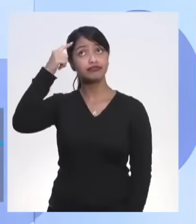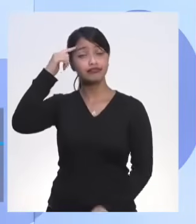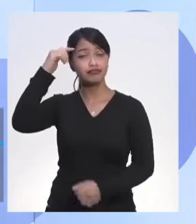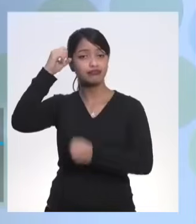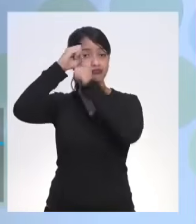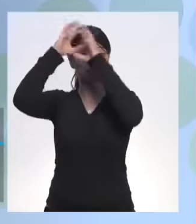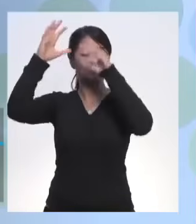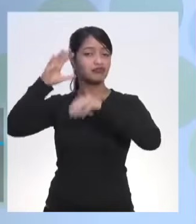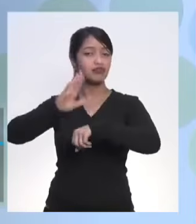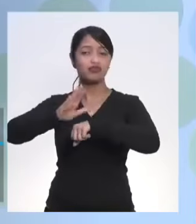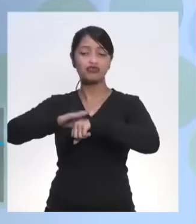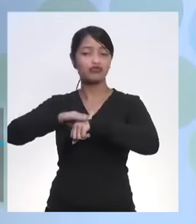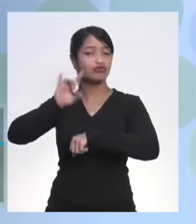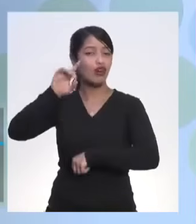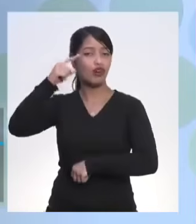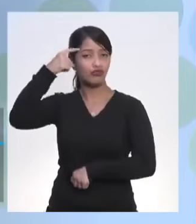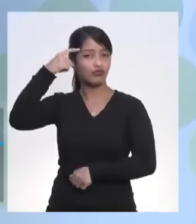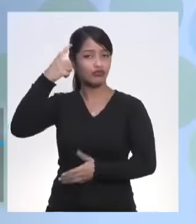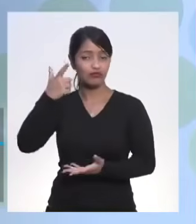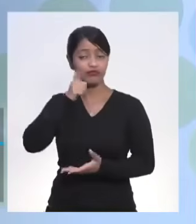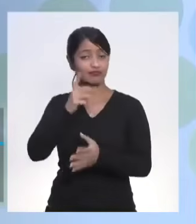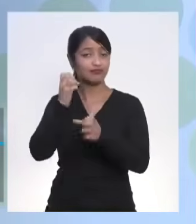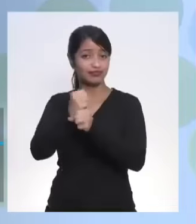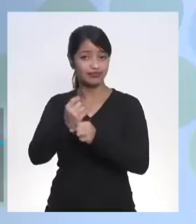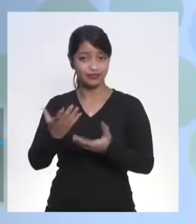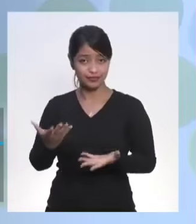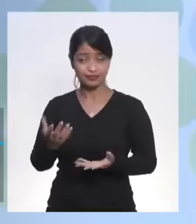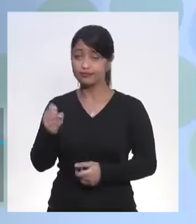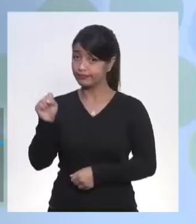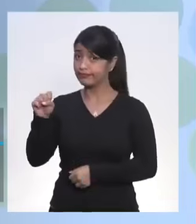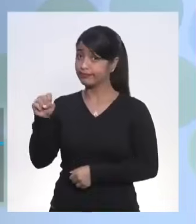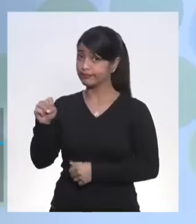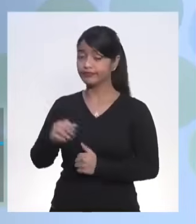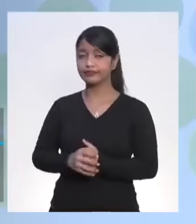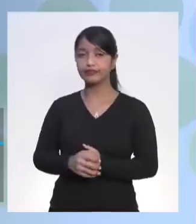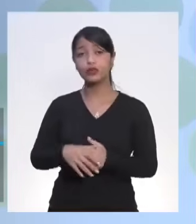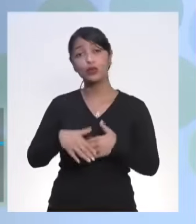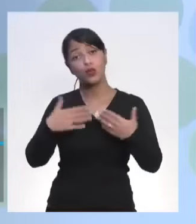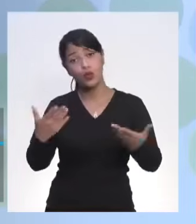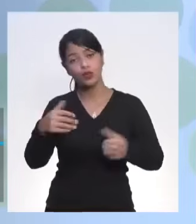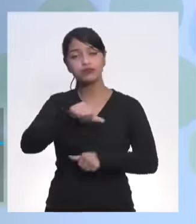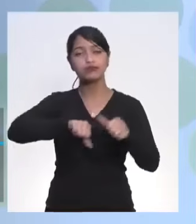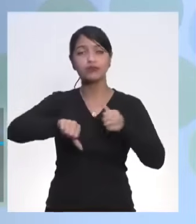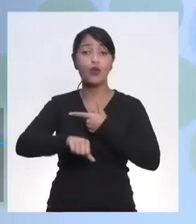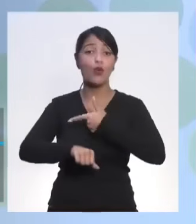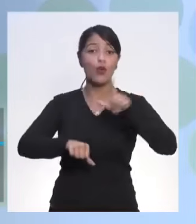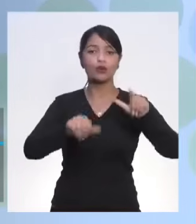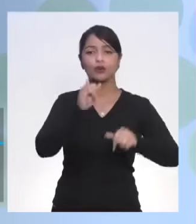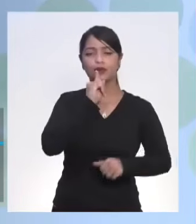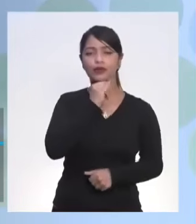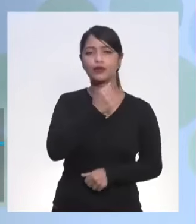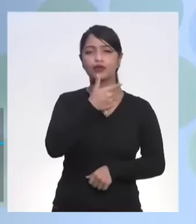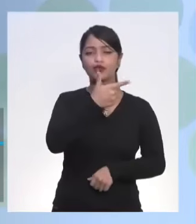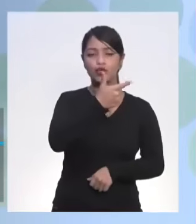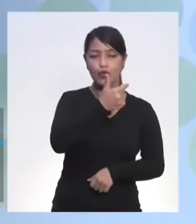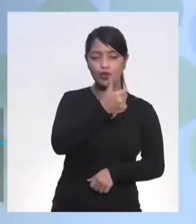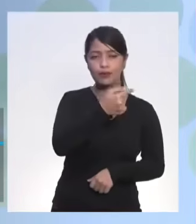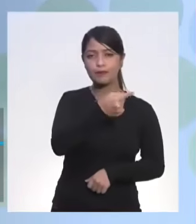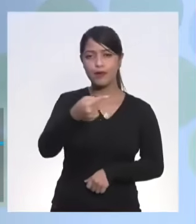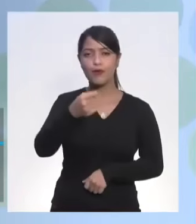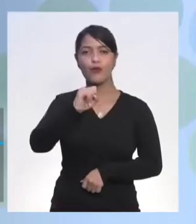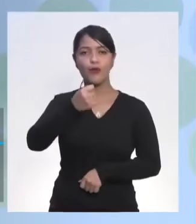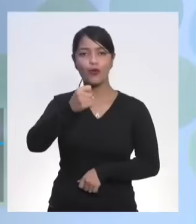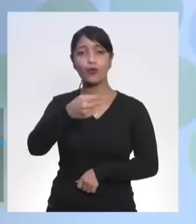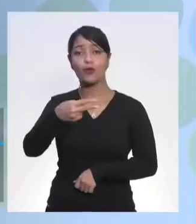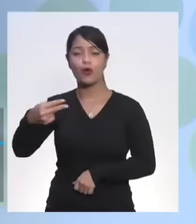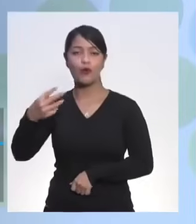lá 12 menos 8, né? Tirando a meia hora, digamos assim, né? Também. 12 menos 8, você saberia que daqui a 4 horas você vai